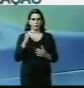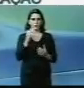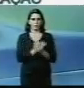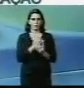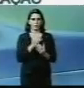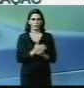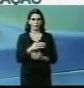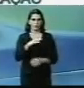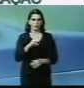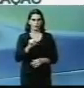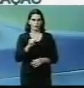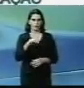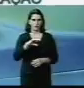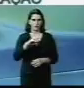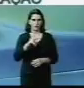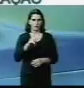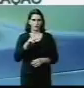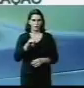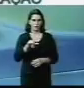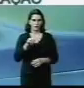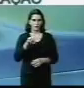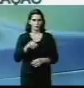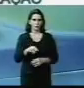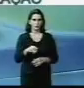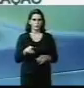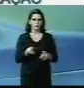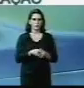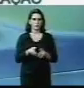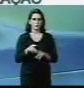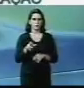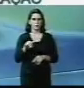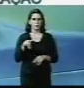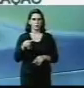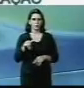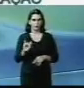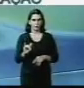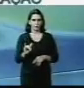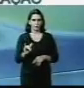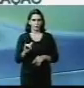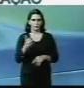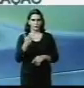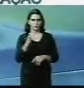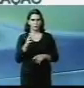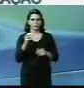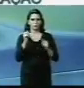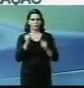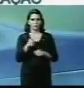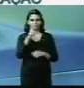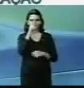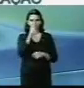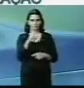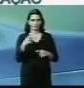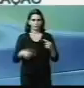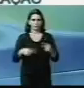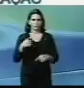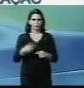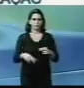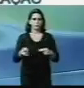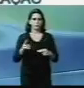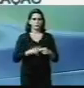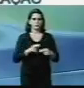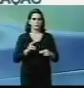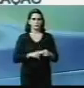pode armazenar, dos proxies convencionais. O proxy transparente pode impor políticas de utilização ou recolher